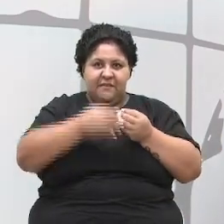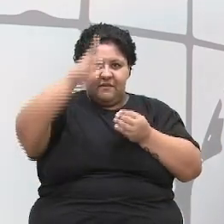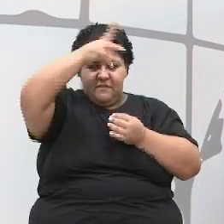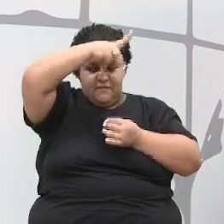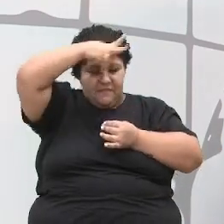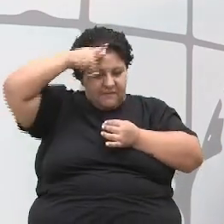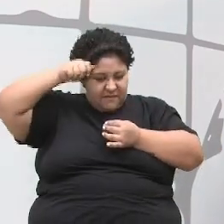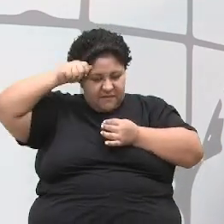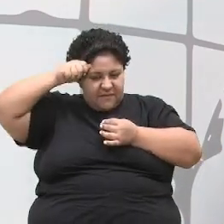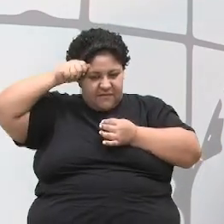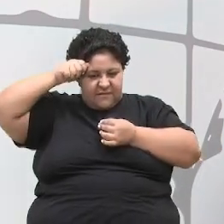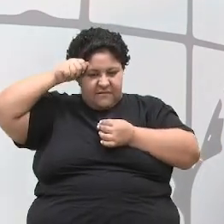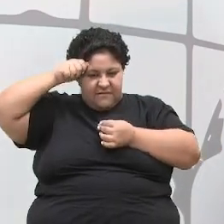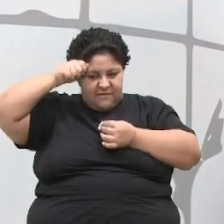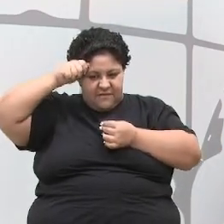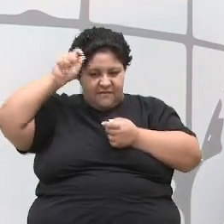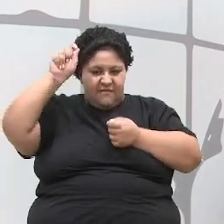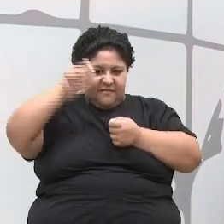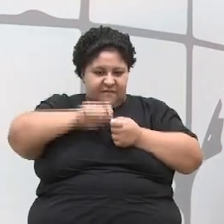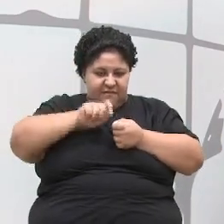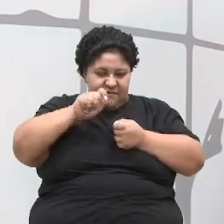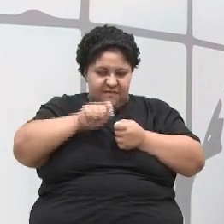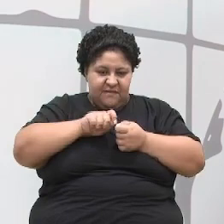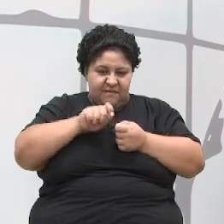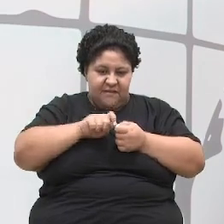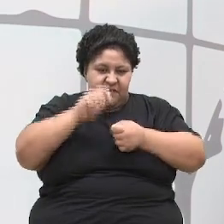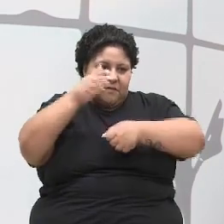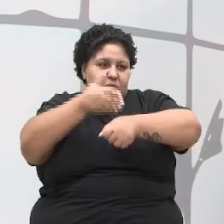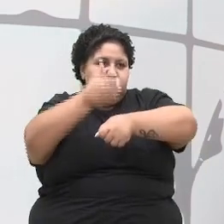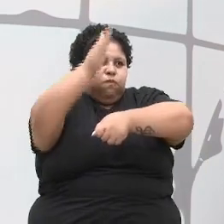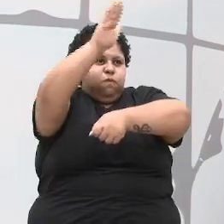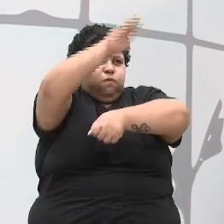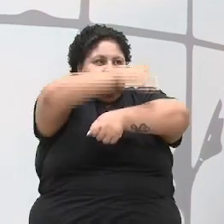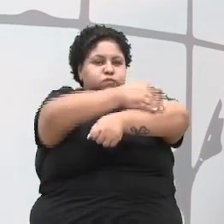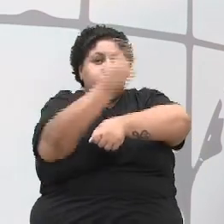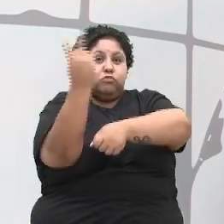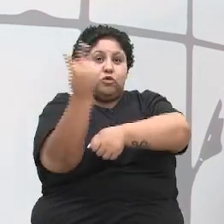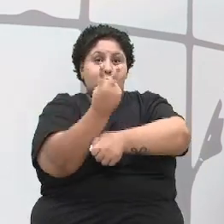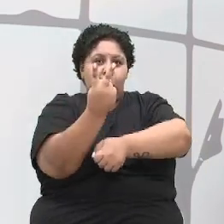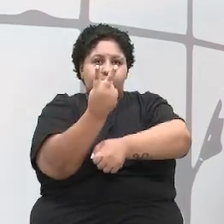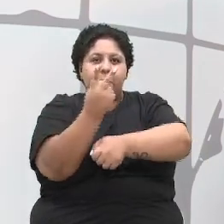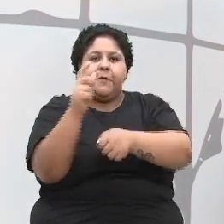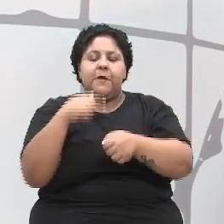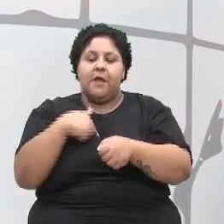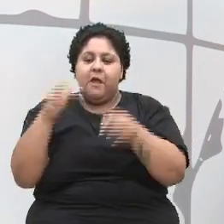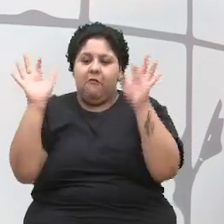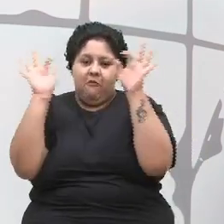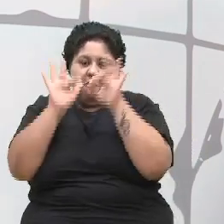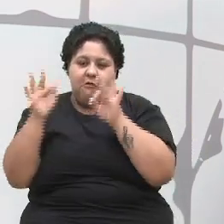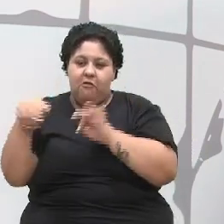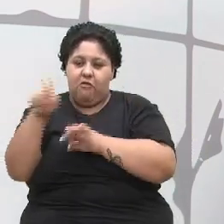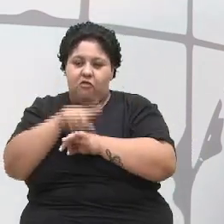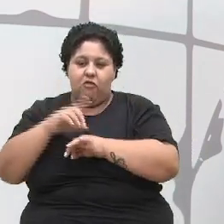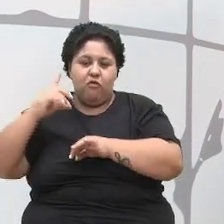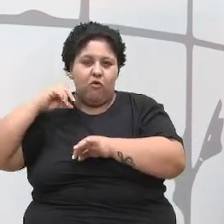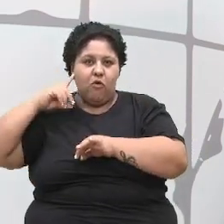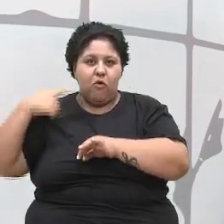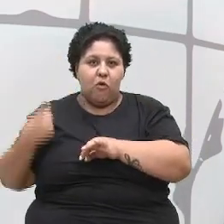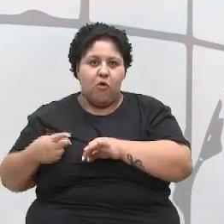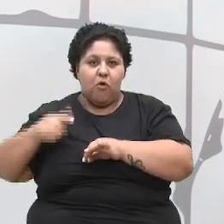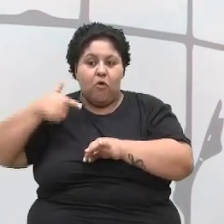contrapartida para fazer a cobertura de 2 ginásios. Eu fico feliz que o nosso deputado conseguiu uma